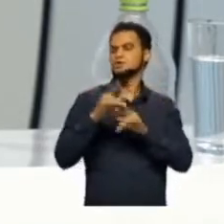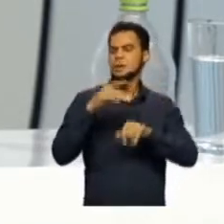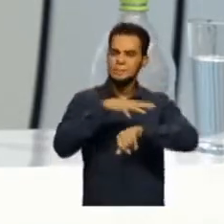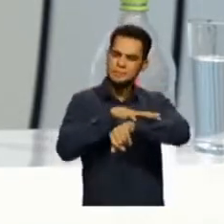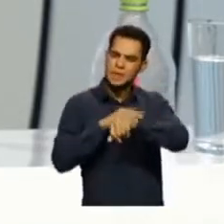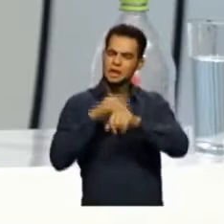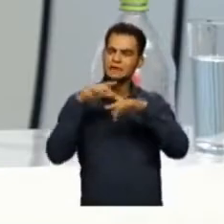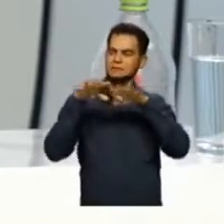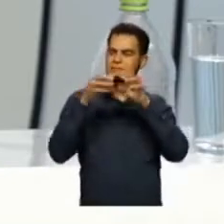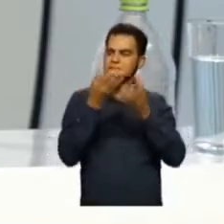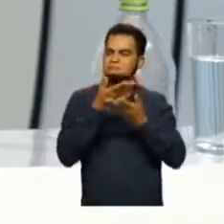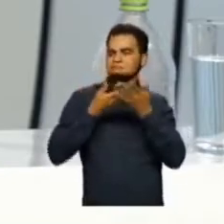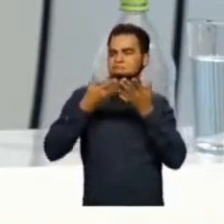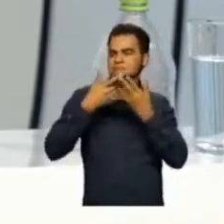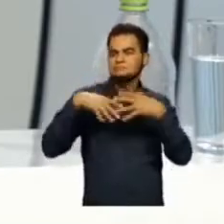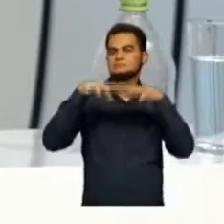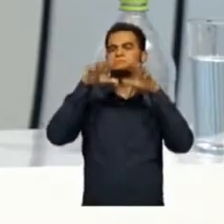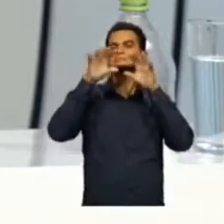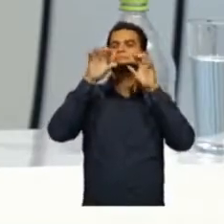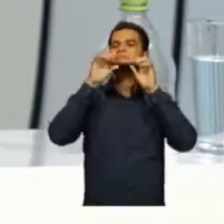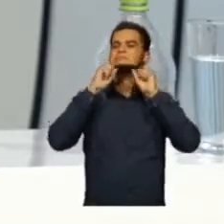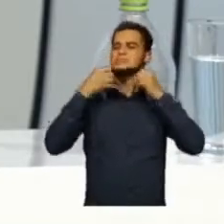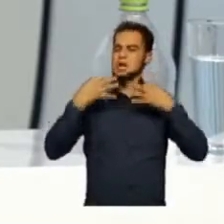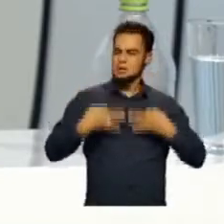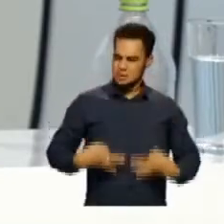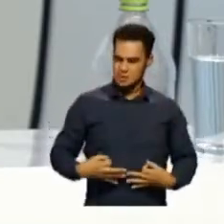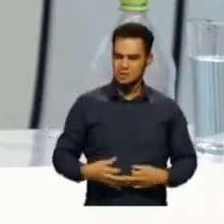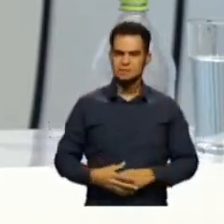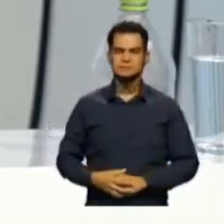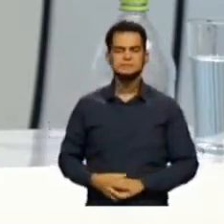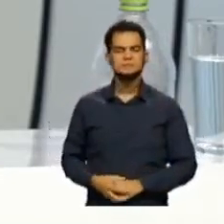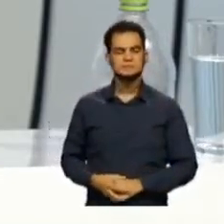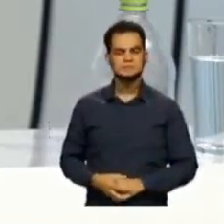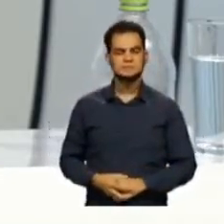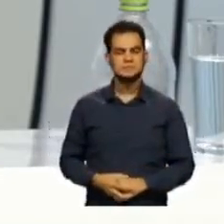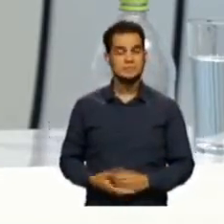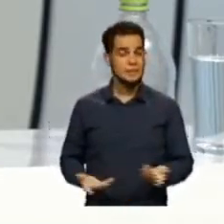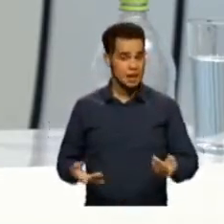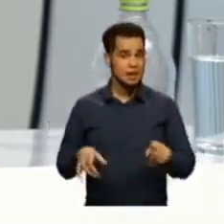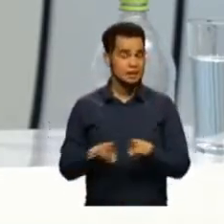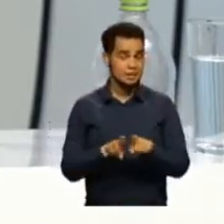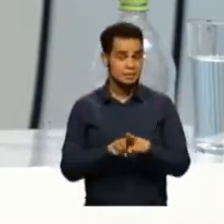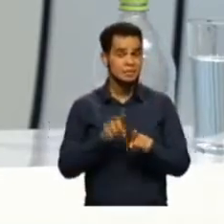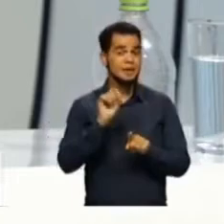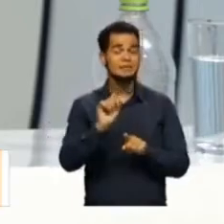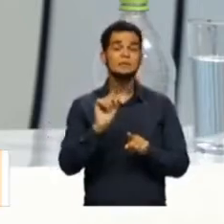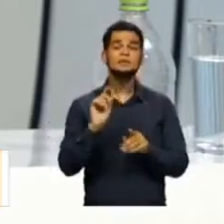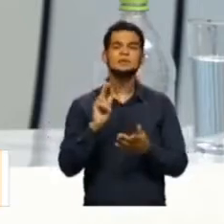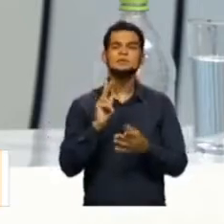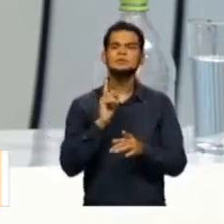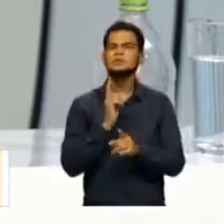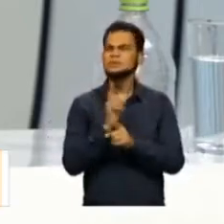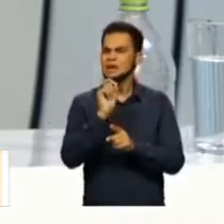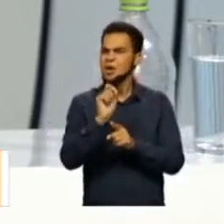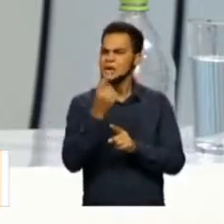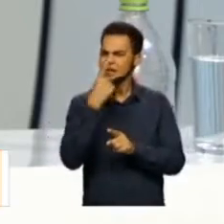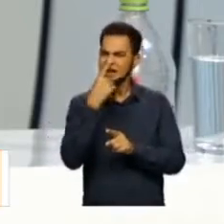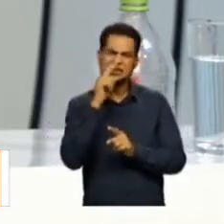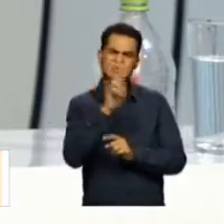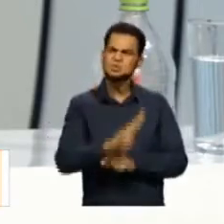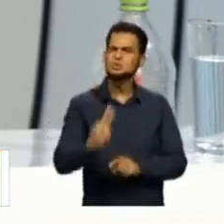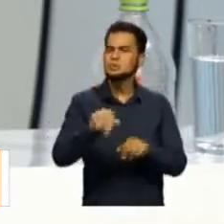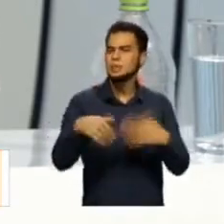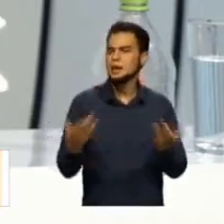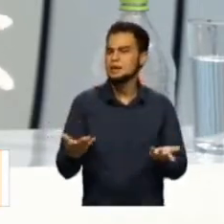purificar o ar. Bom, no nariz ainda, nessas fossas nasais, a gente vai encontrar o órgão do sentido olfato. Todos nós